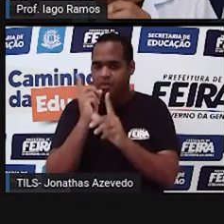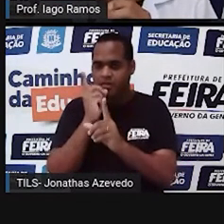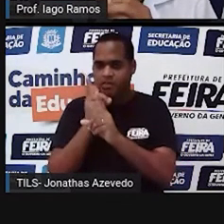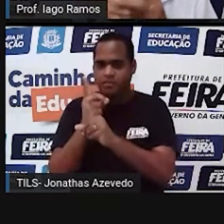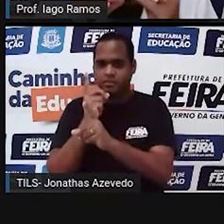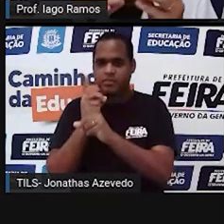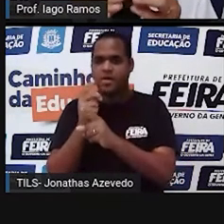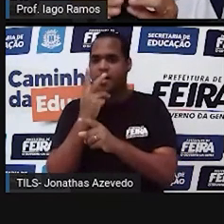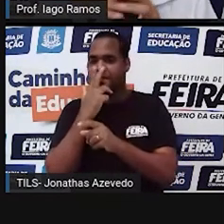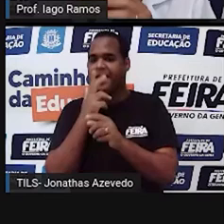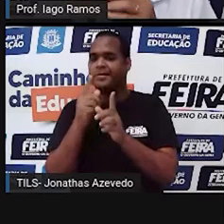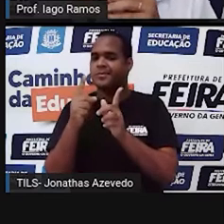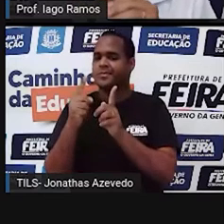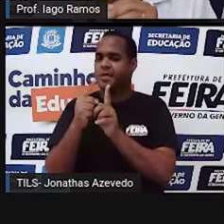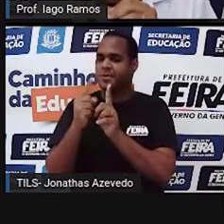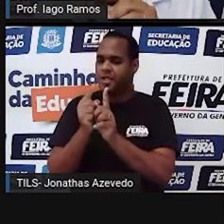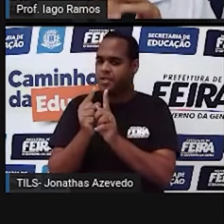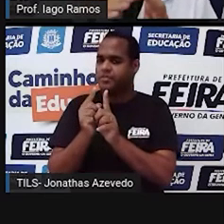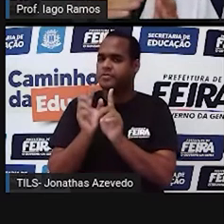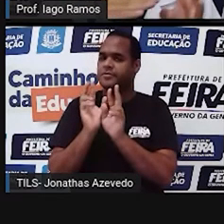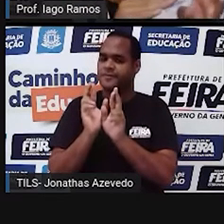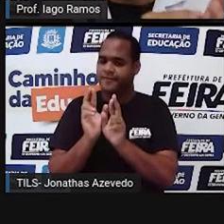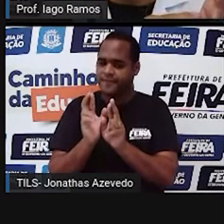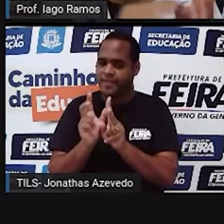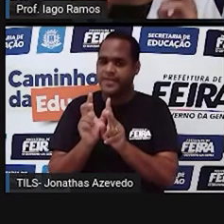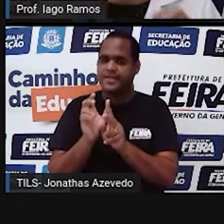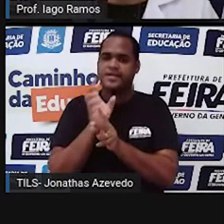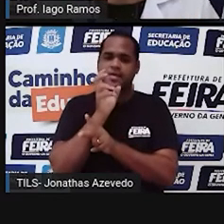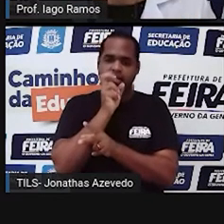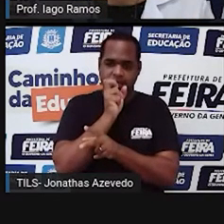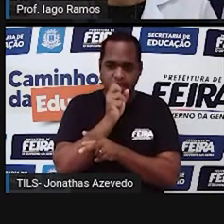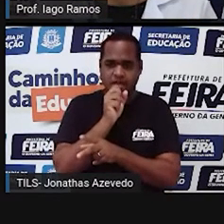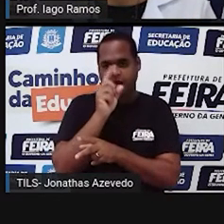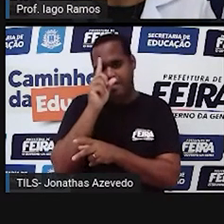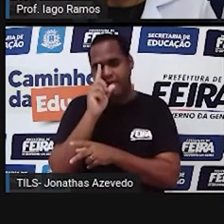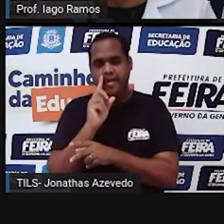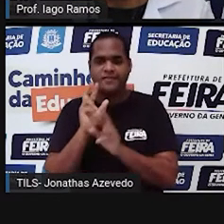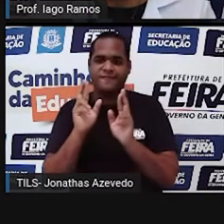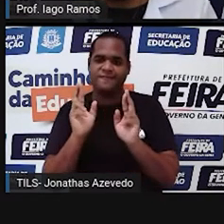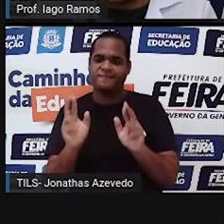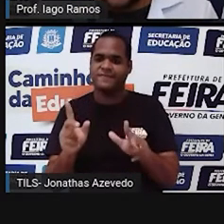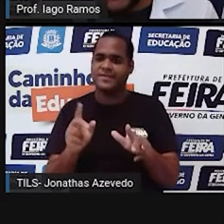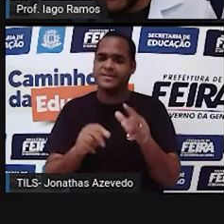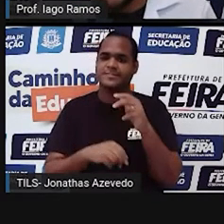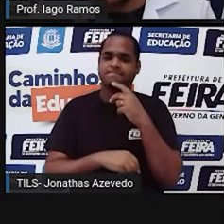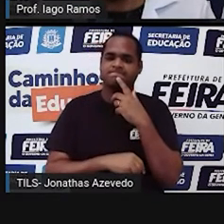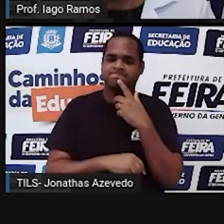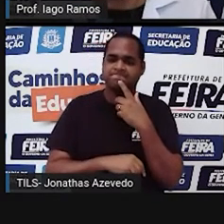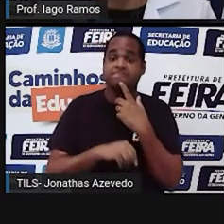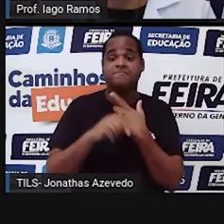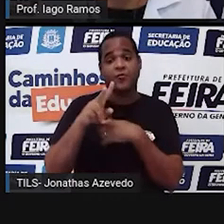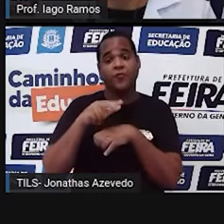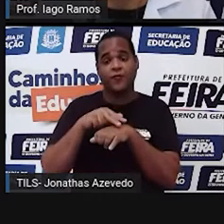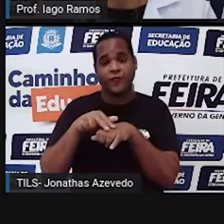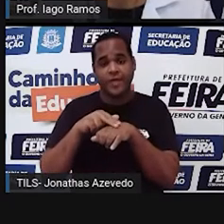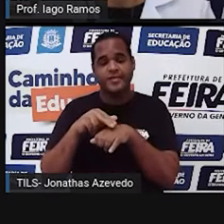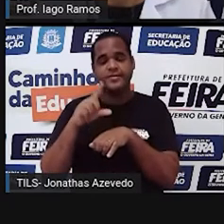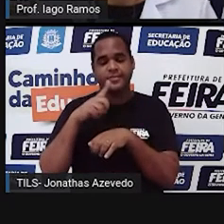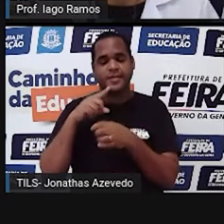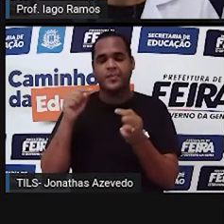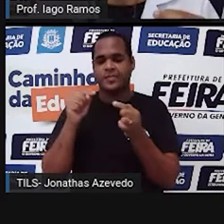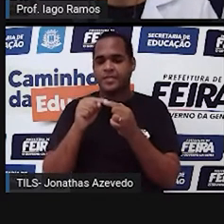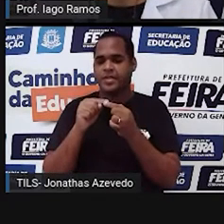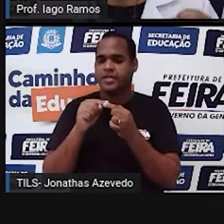né, ele é menor também do que o laranja e do que o amarelo. Então é claro que o verde aí